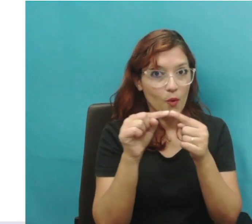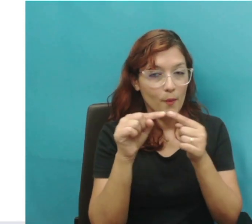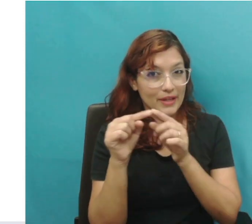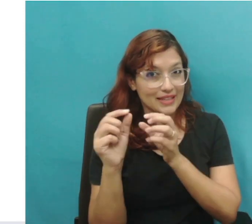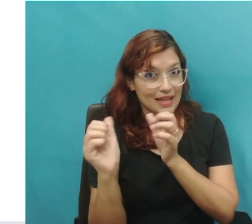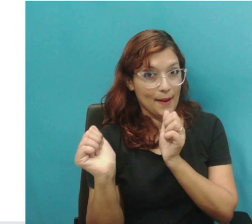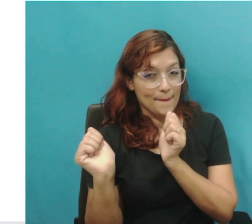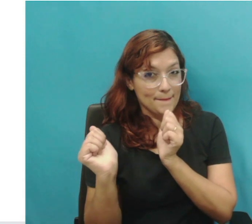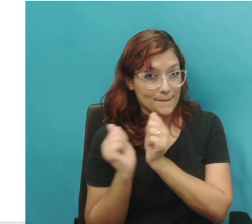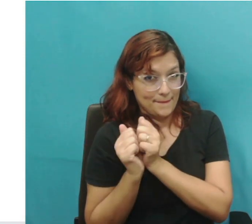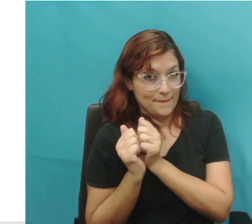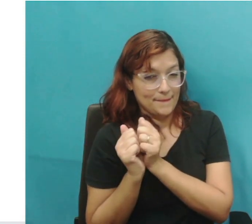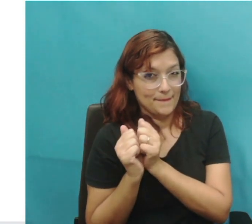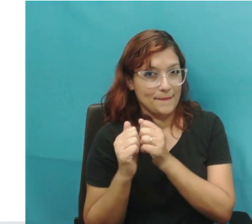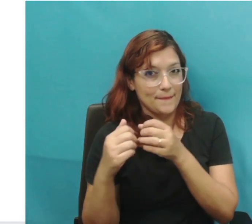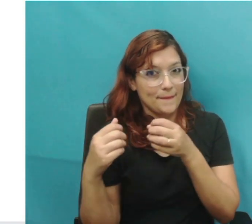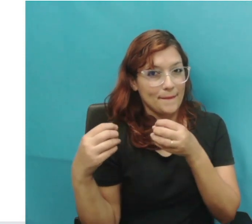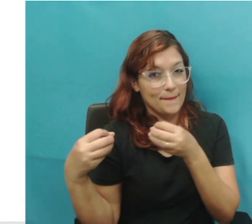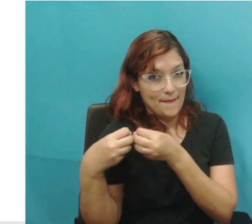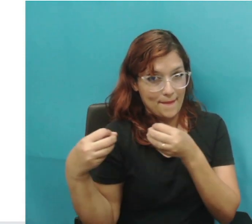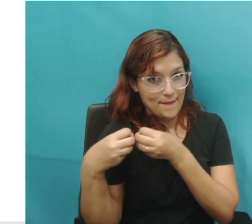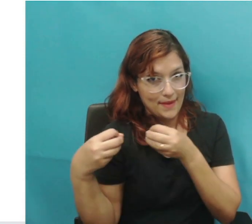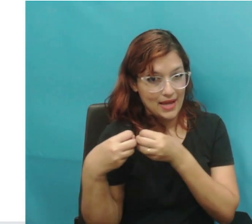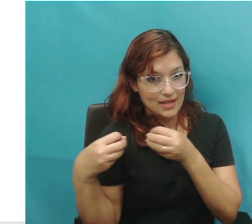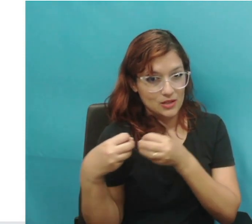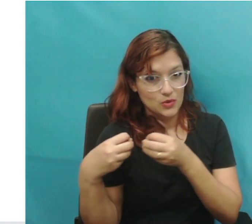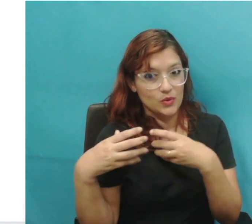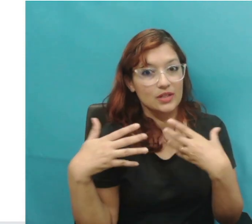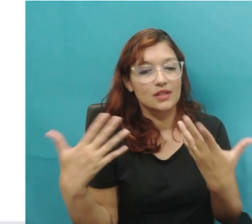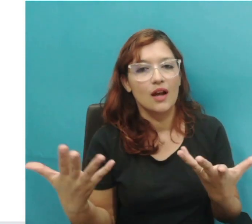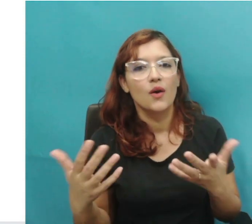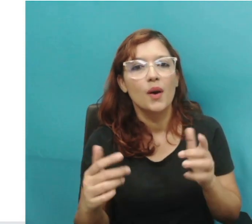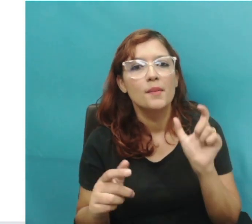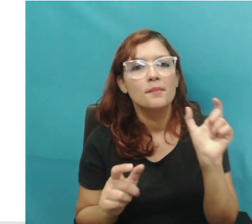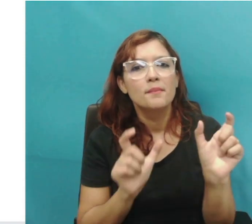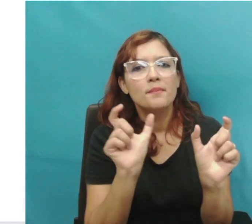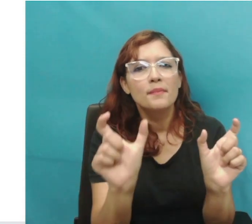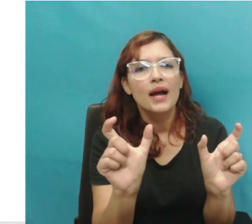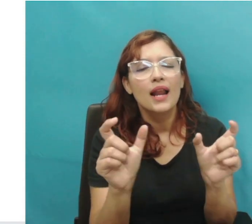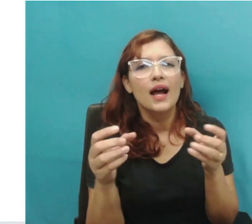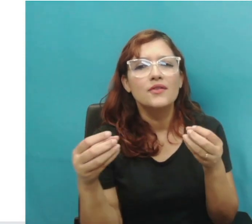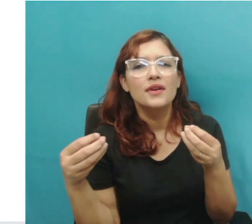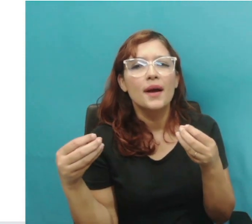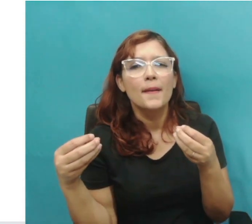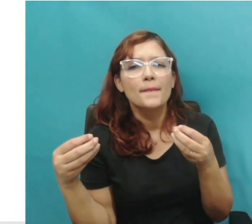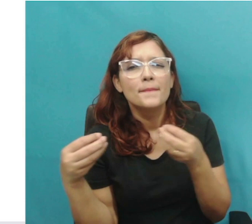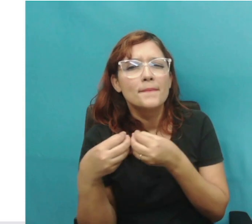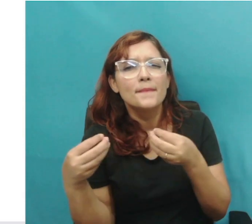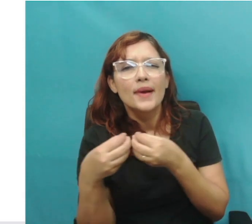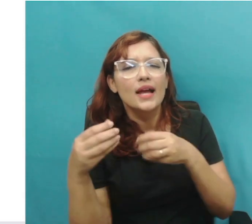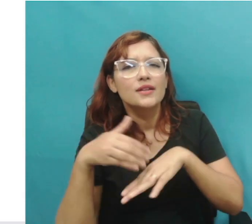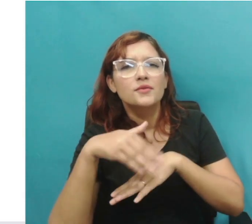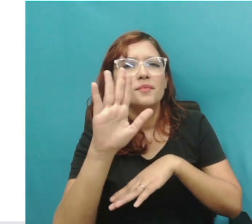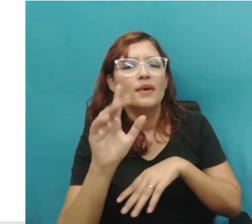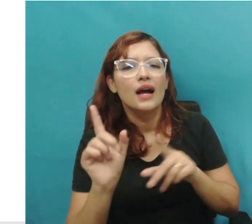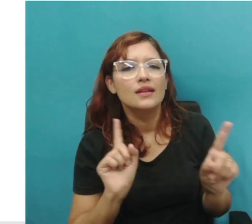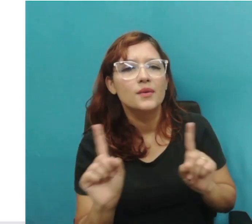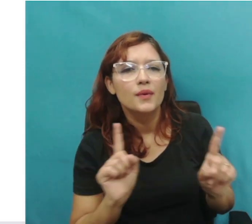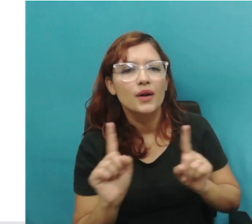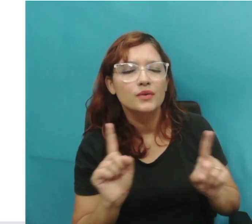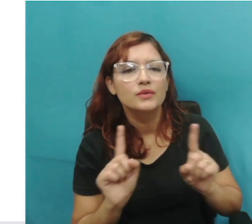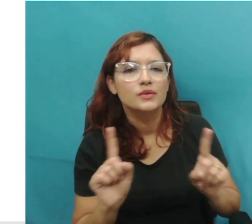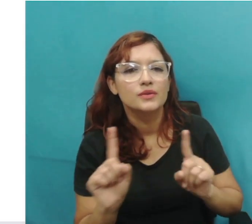este, ele se refere a algo que está próximo de quem está falando. Qual palavra está